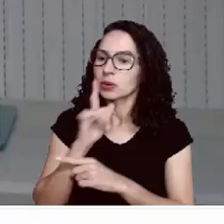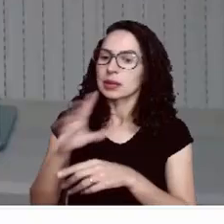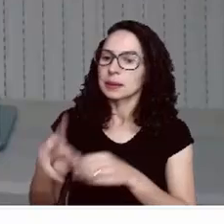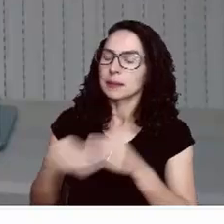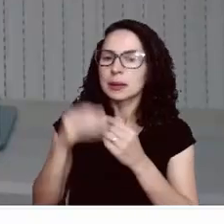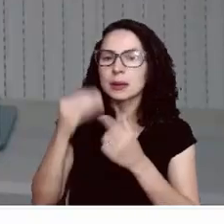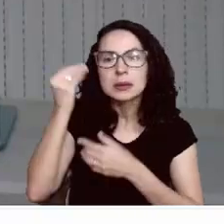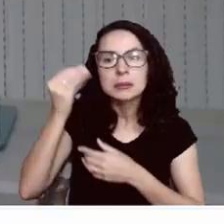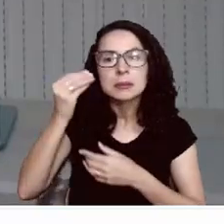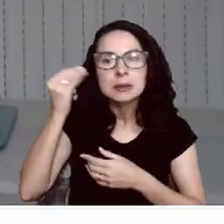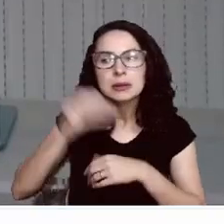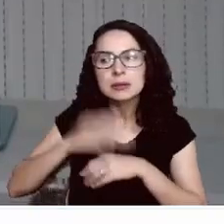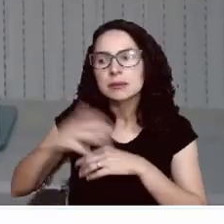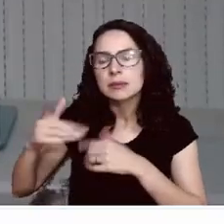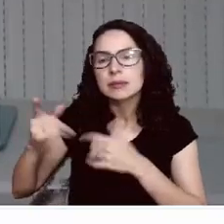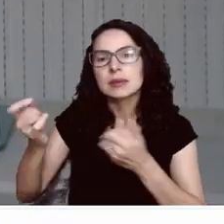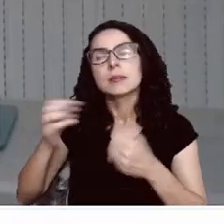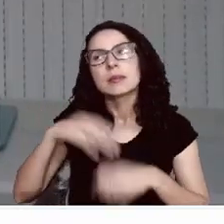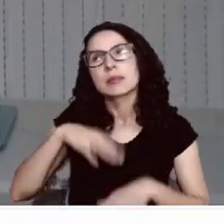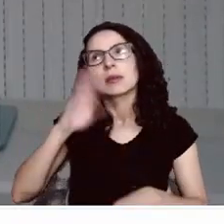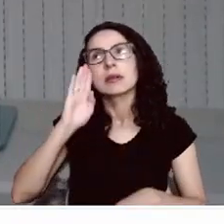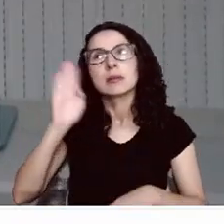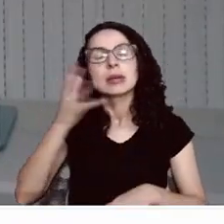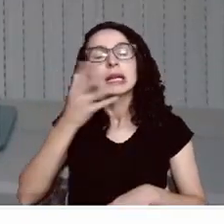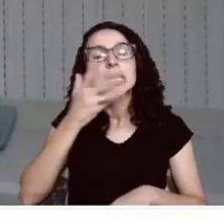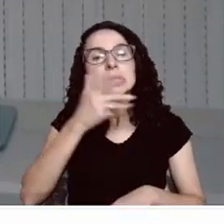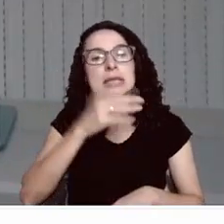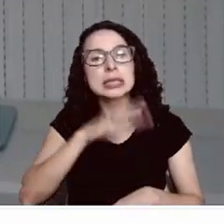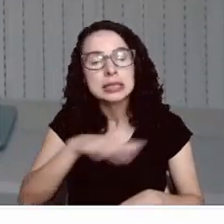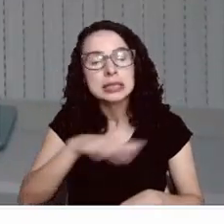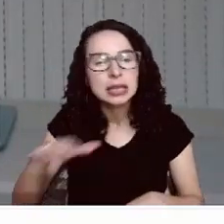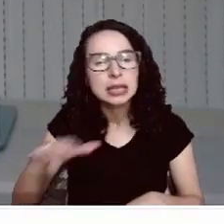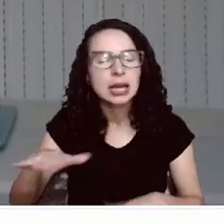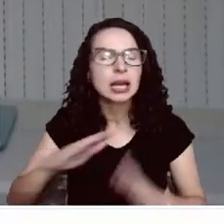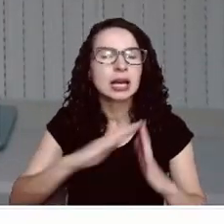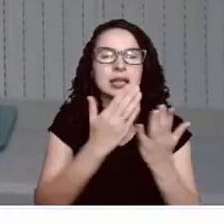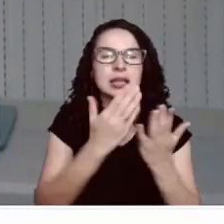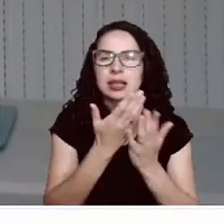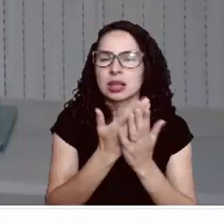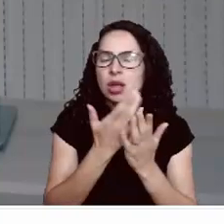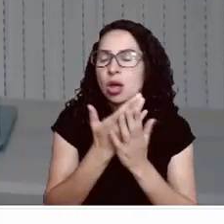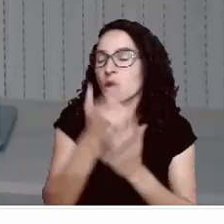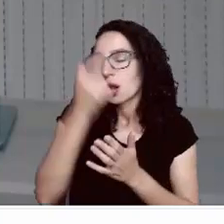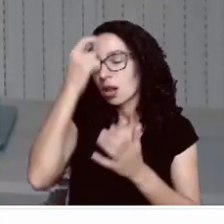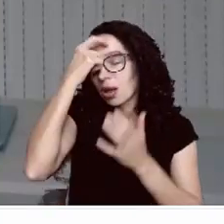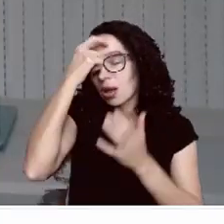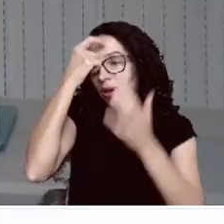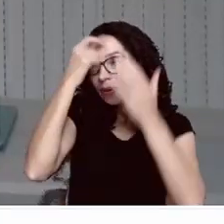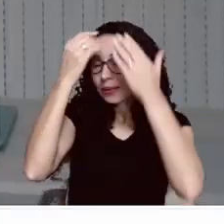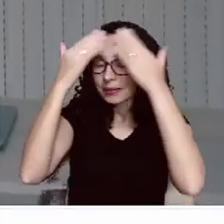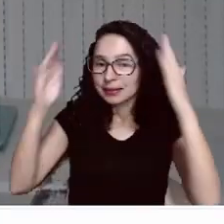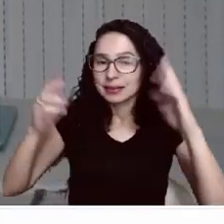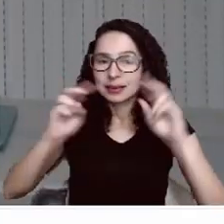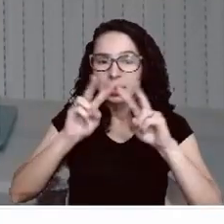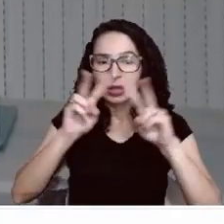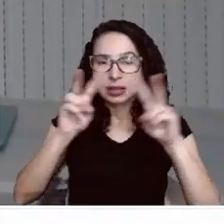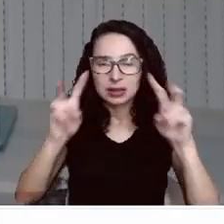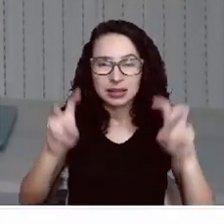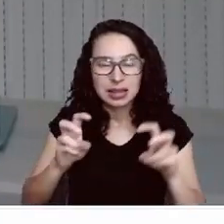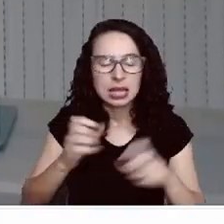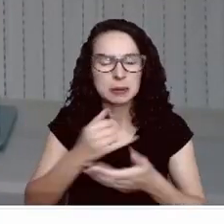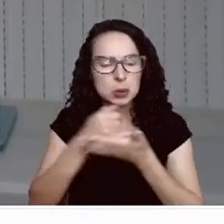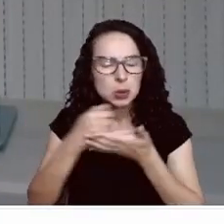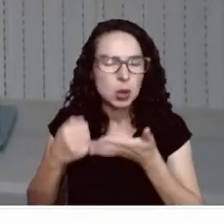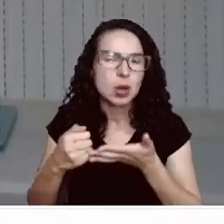dele, principalmente para crianças em escolas, da conscientização dessa questão de drogas, eu acho muito